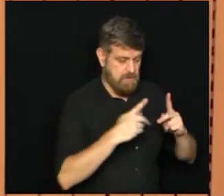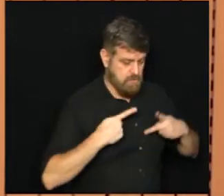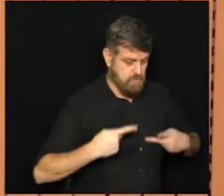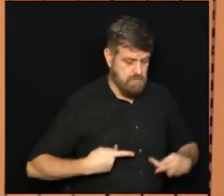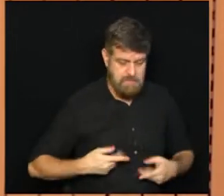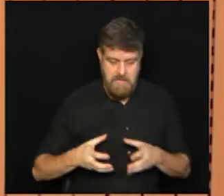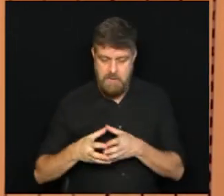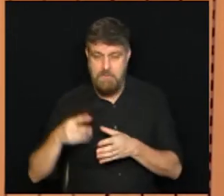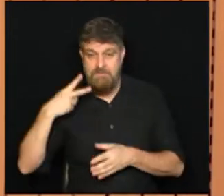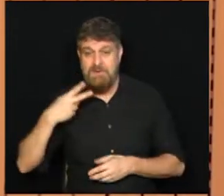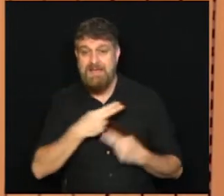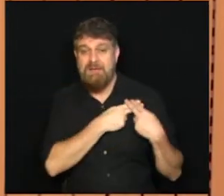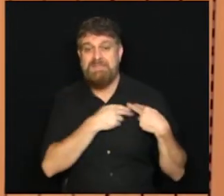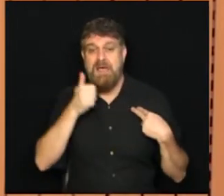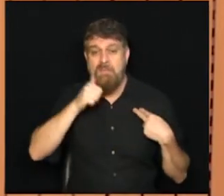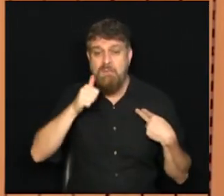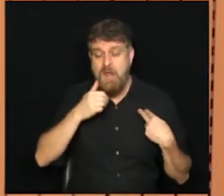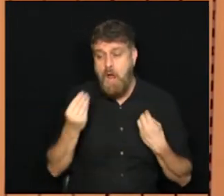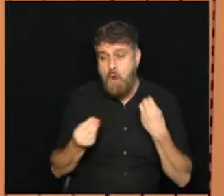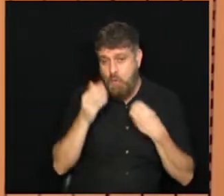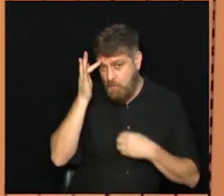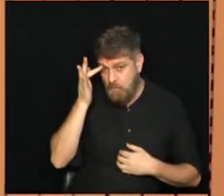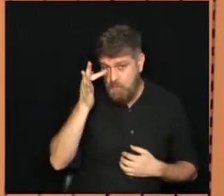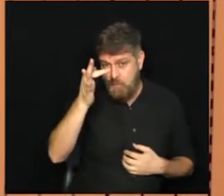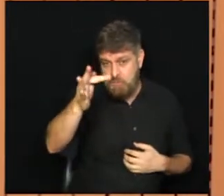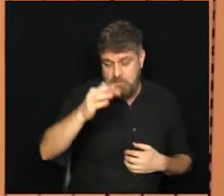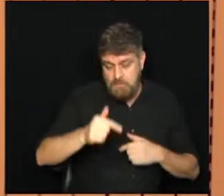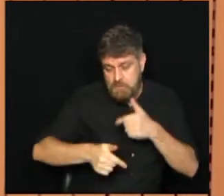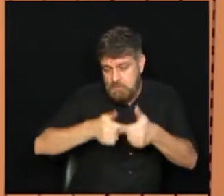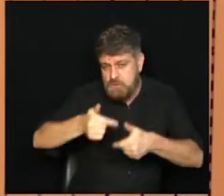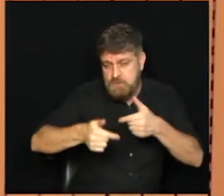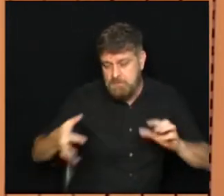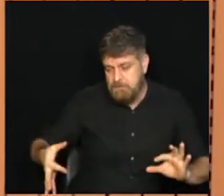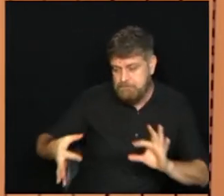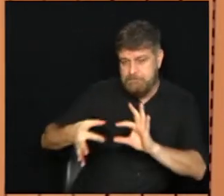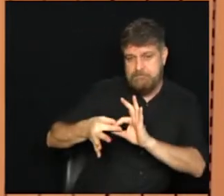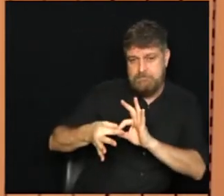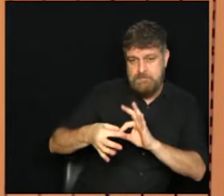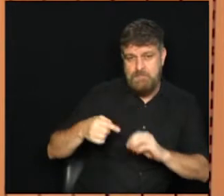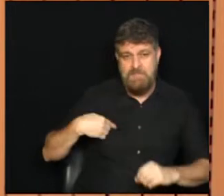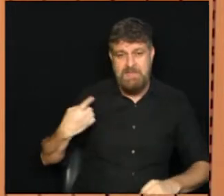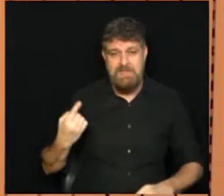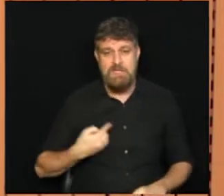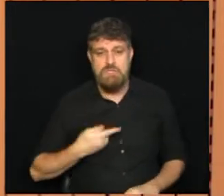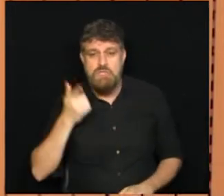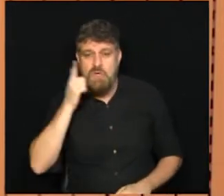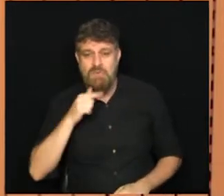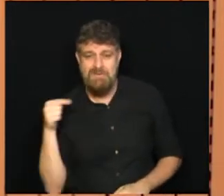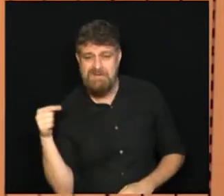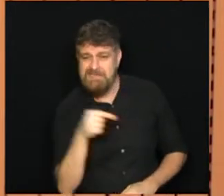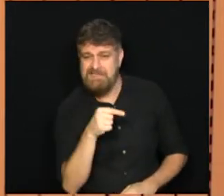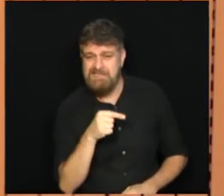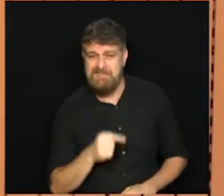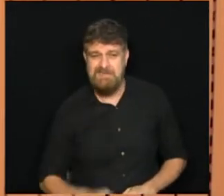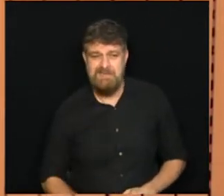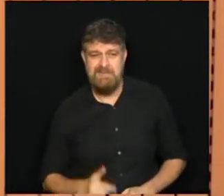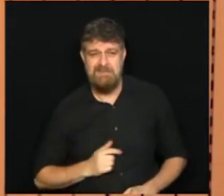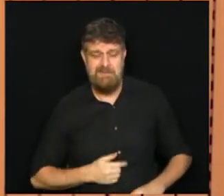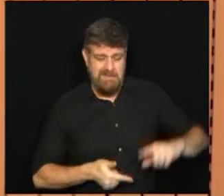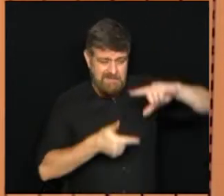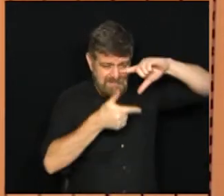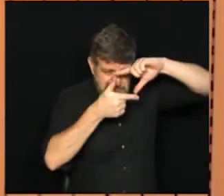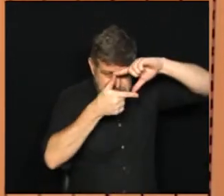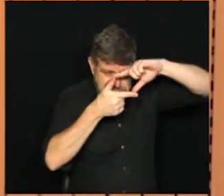nos encaminhamentos futuros e como que a gente pode também parar um pouco esse conservadorismo